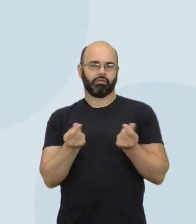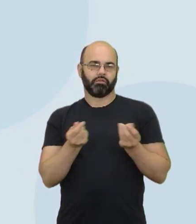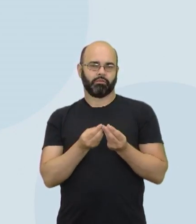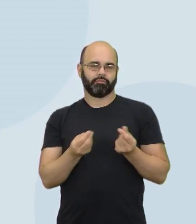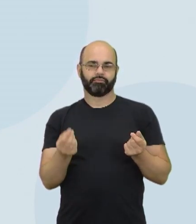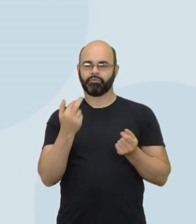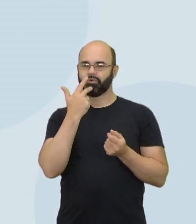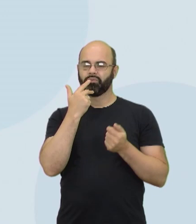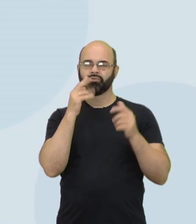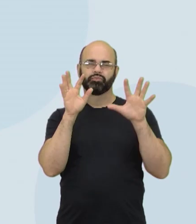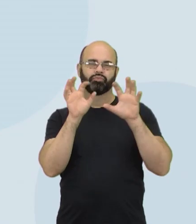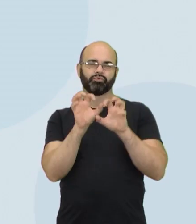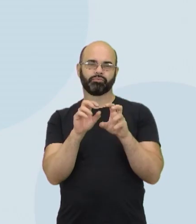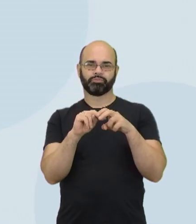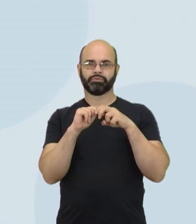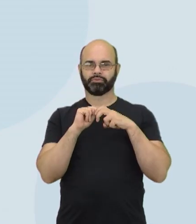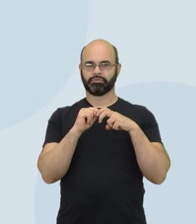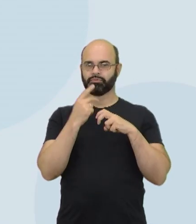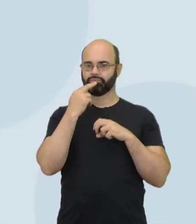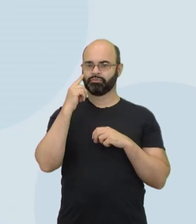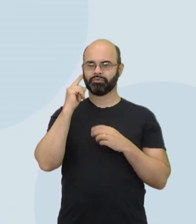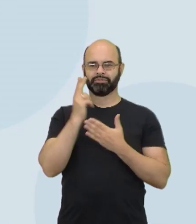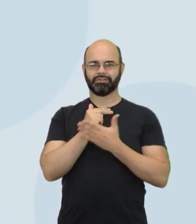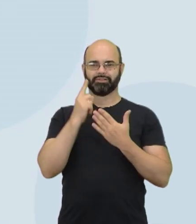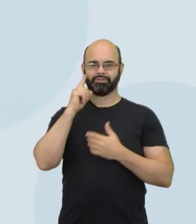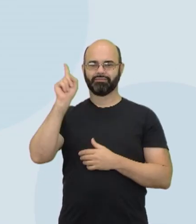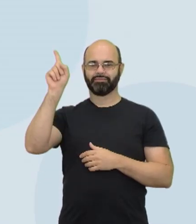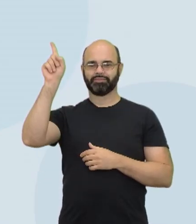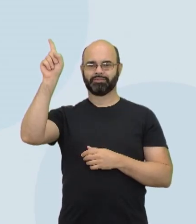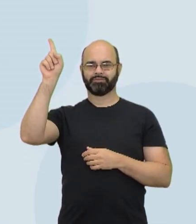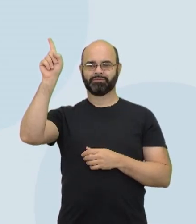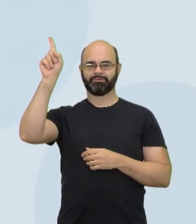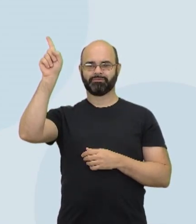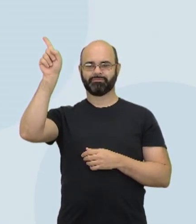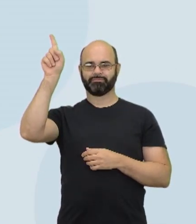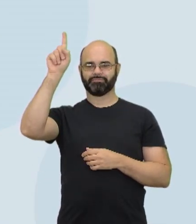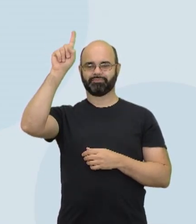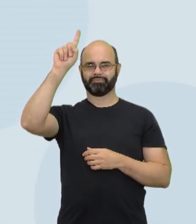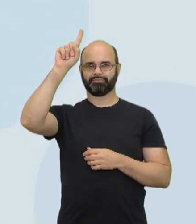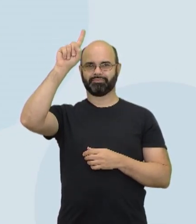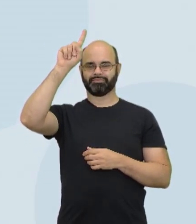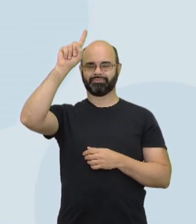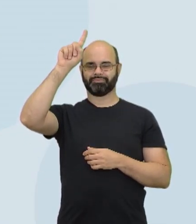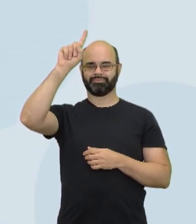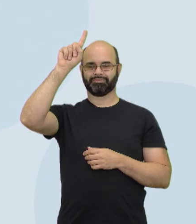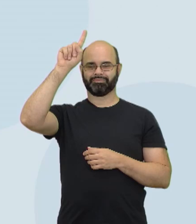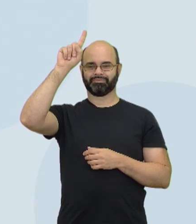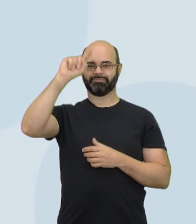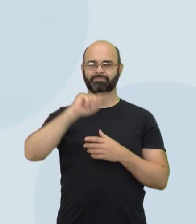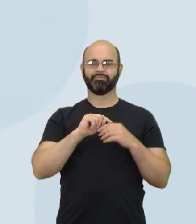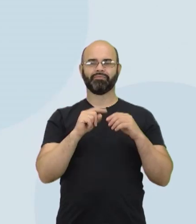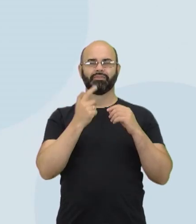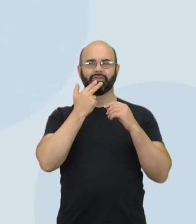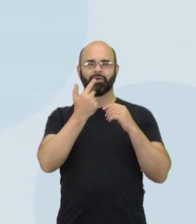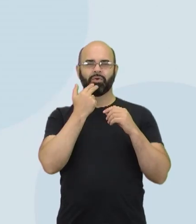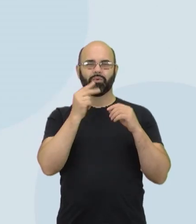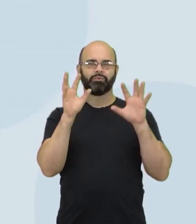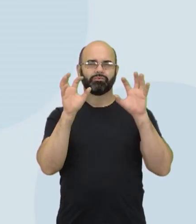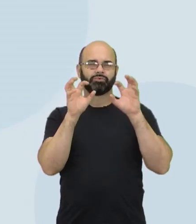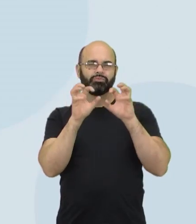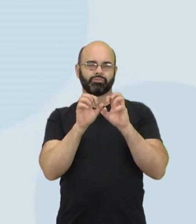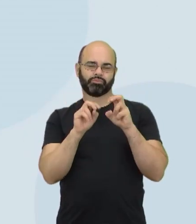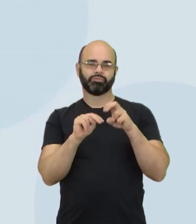cor escura. Então, vejam lá na figura, né, acompanhando a imagem, como a gente viu anteriormente, né, bastante escuro aí, porque, né,